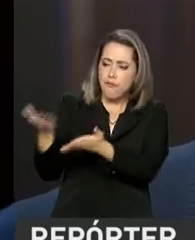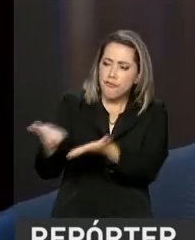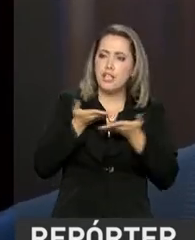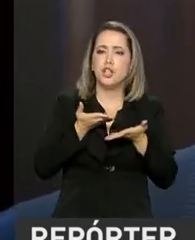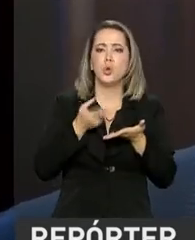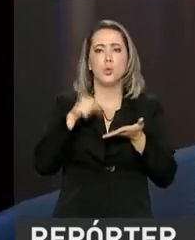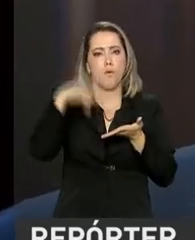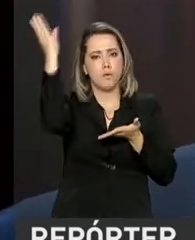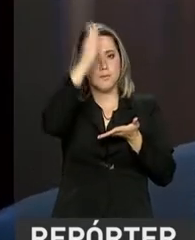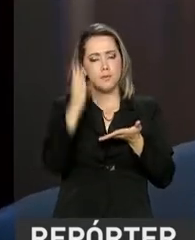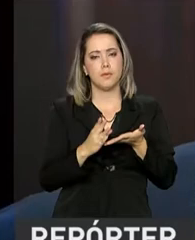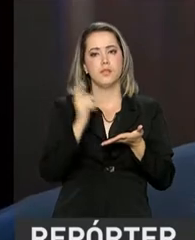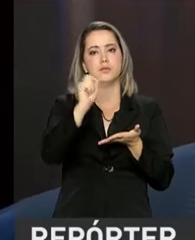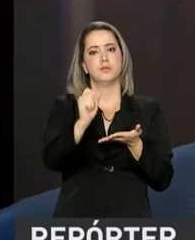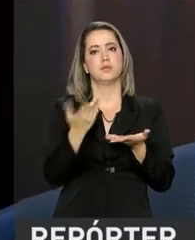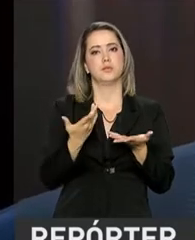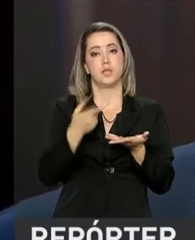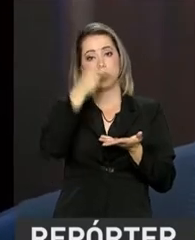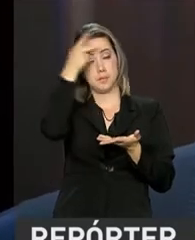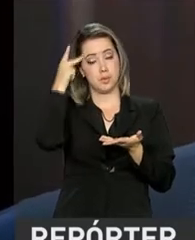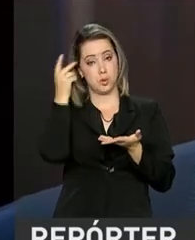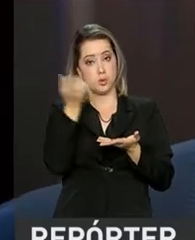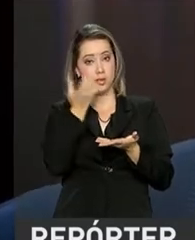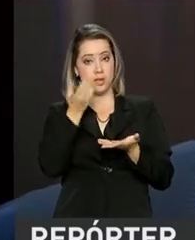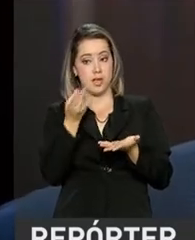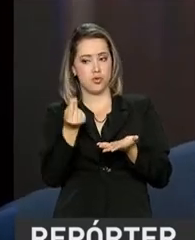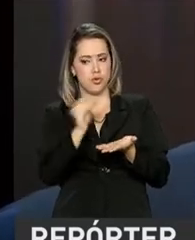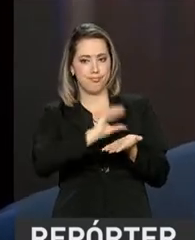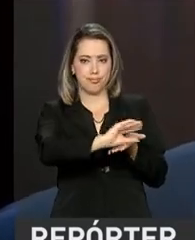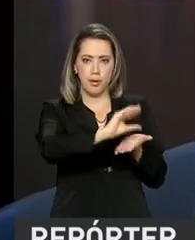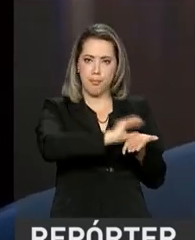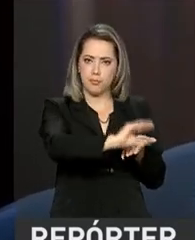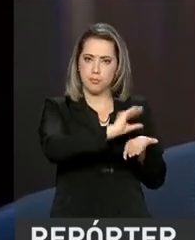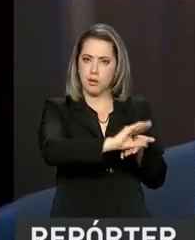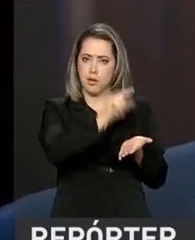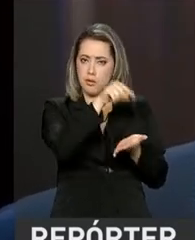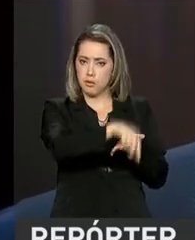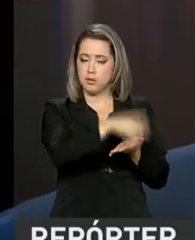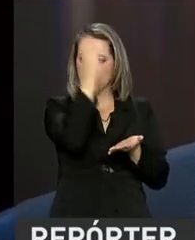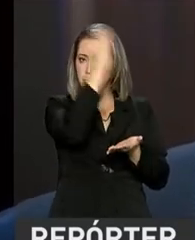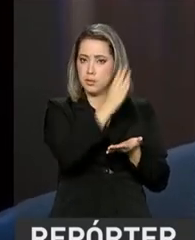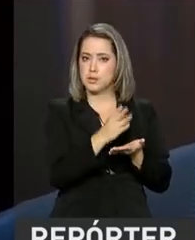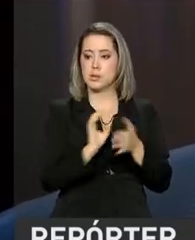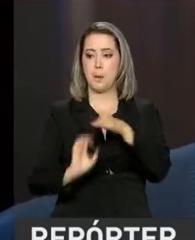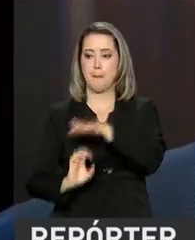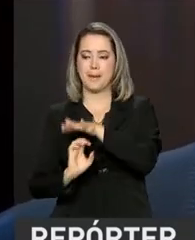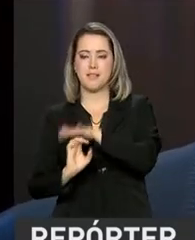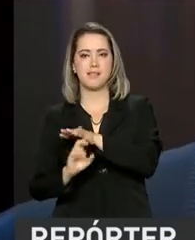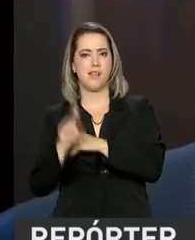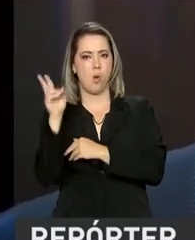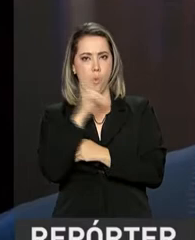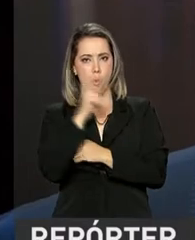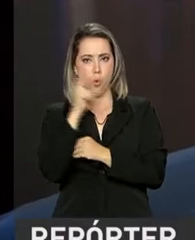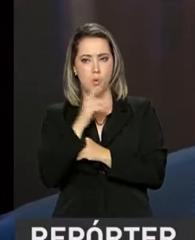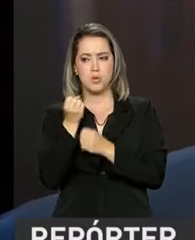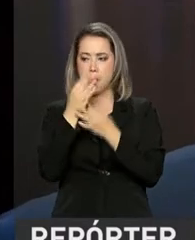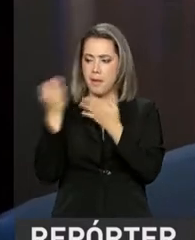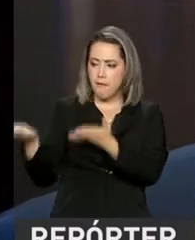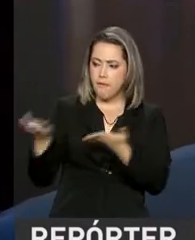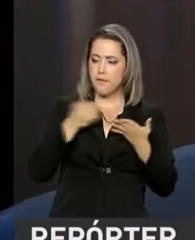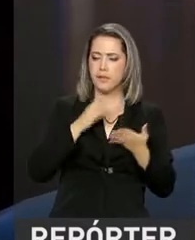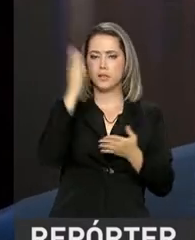pelos ramos os investidores russos as empresas russas são bem vindos ao brasil que o governo brasileiro as